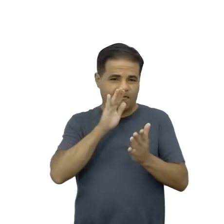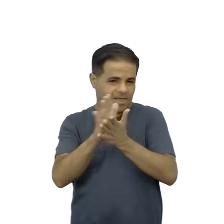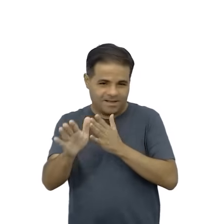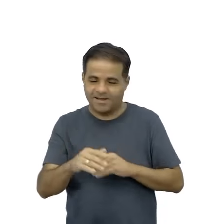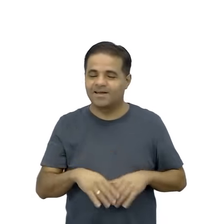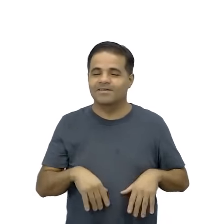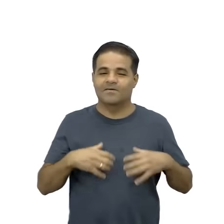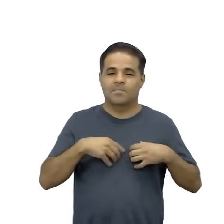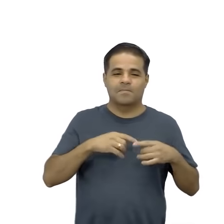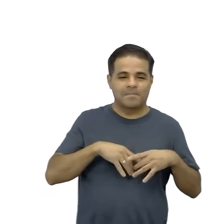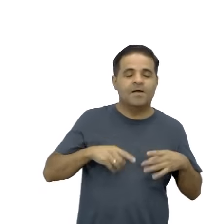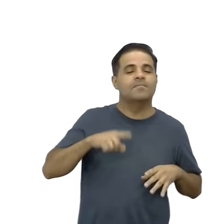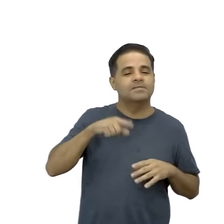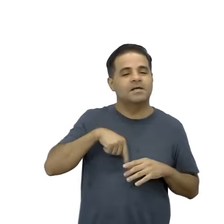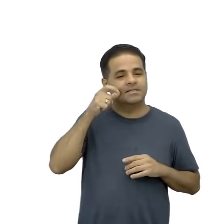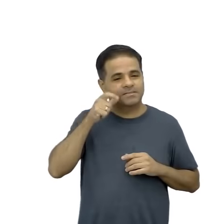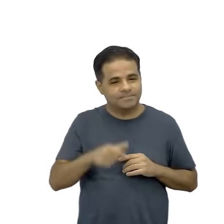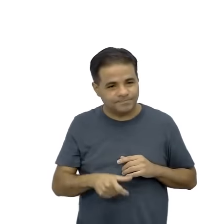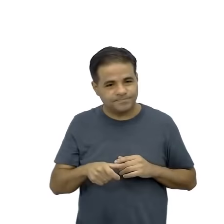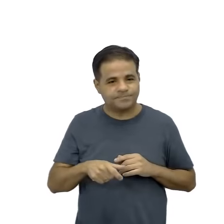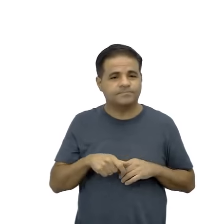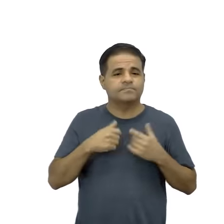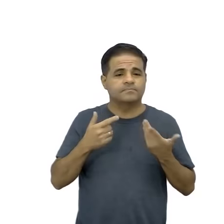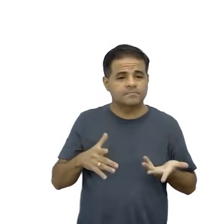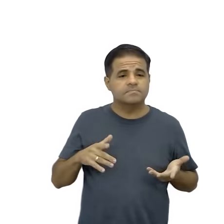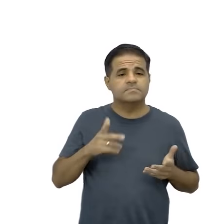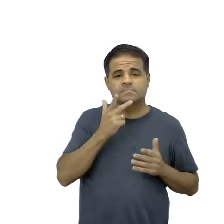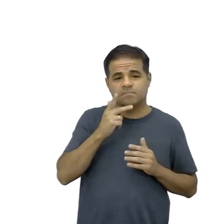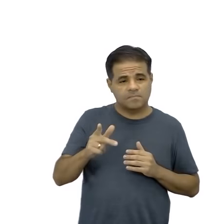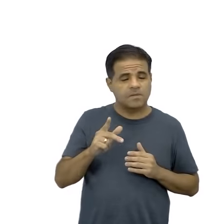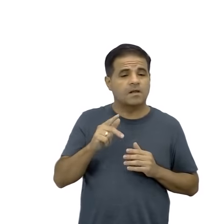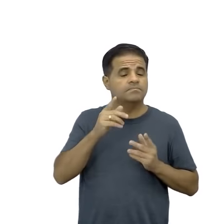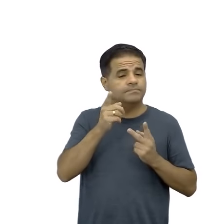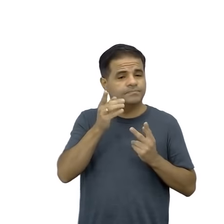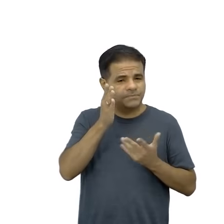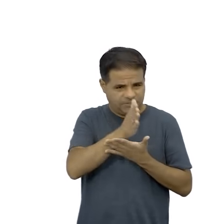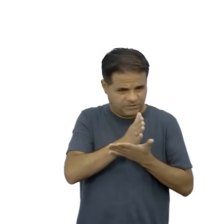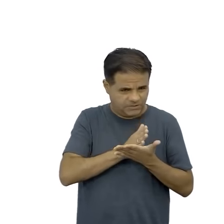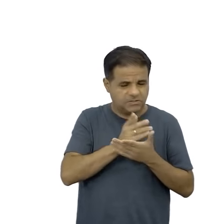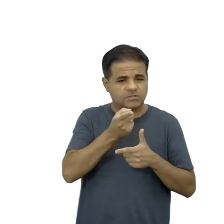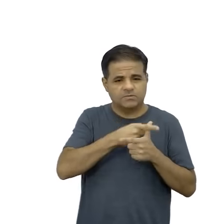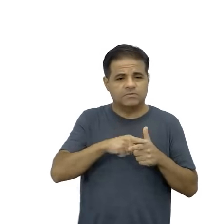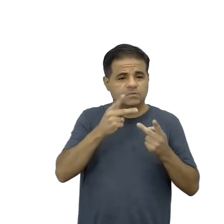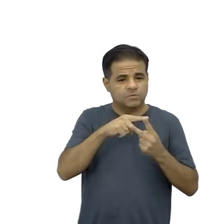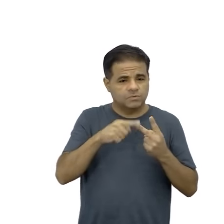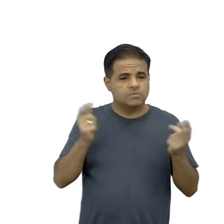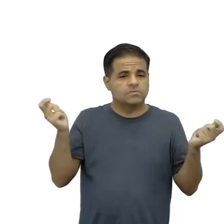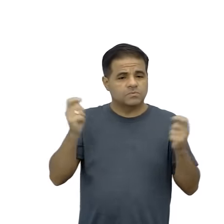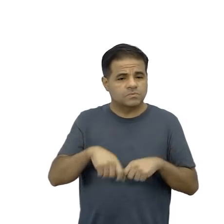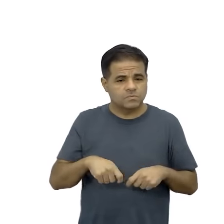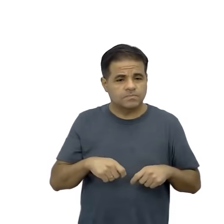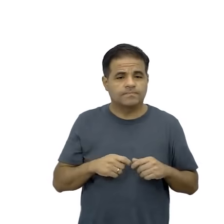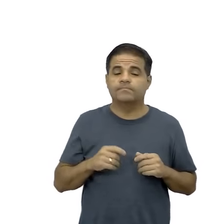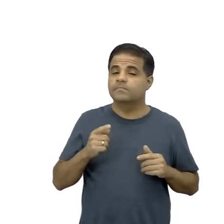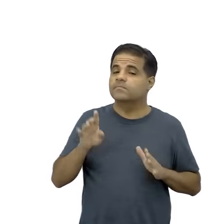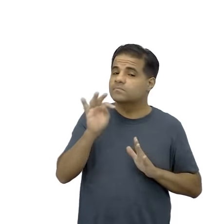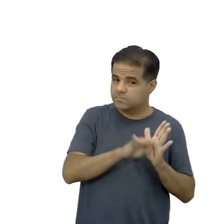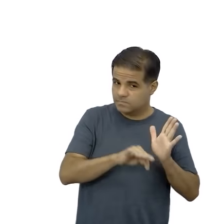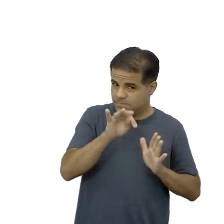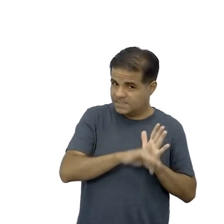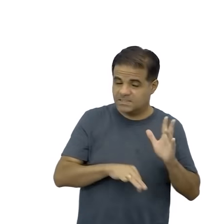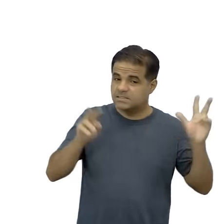vocês, mas é interessante, ela até se divide em duas possibilidades, há um outro texto, mas o texto,